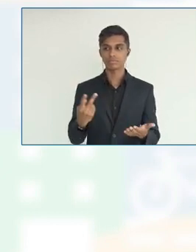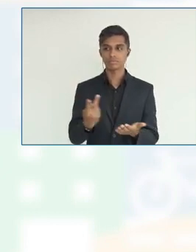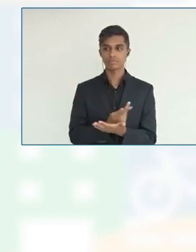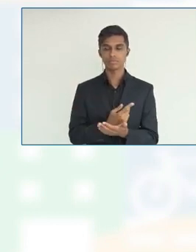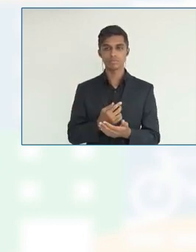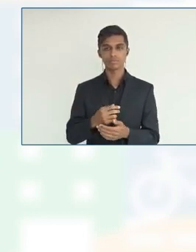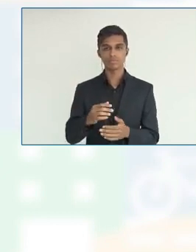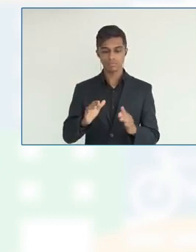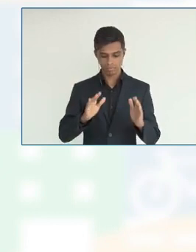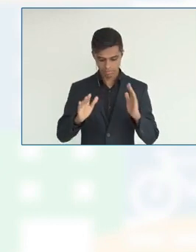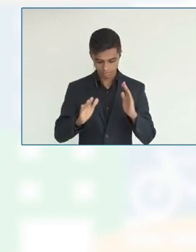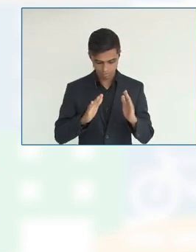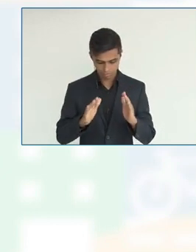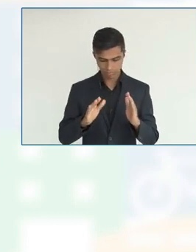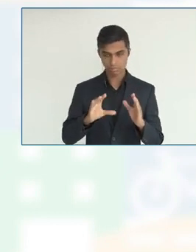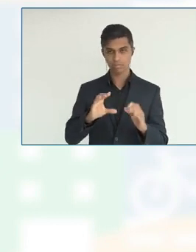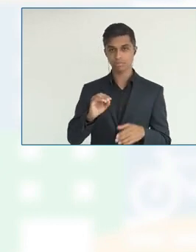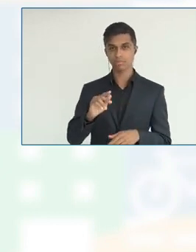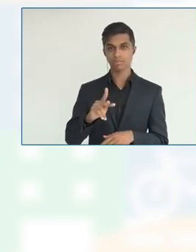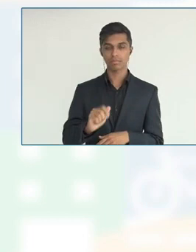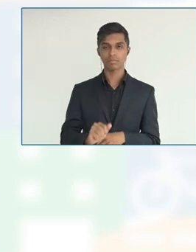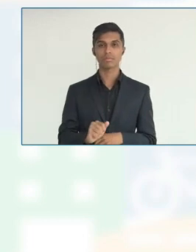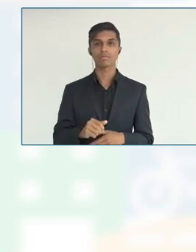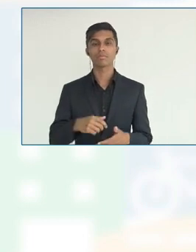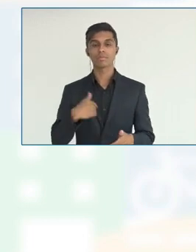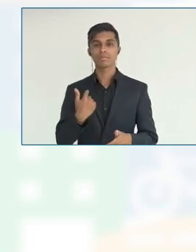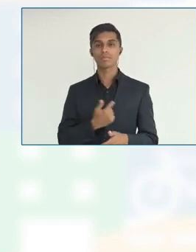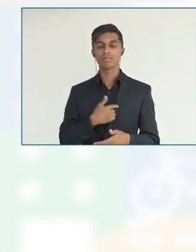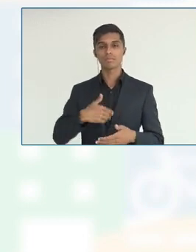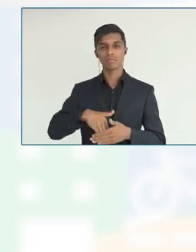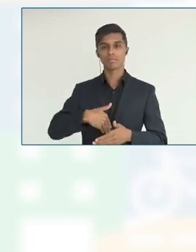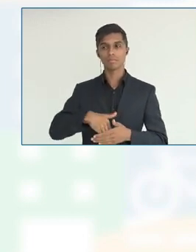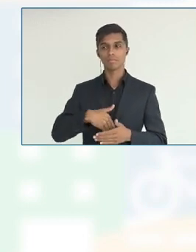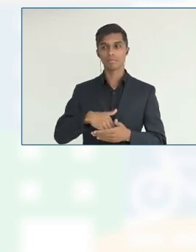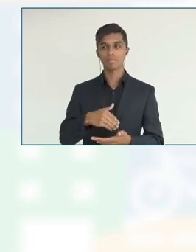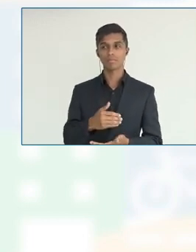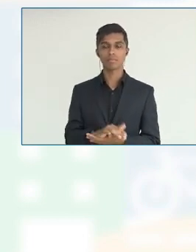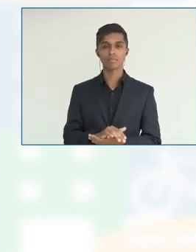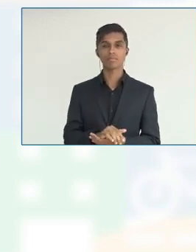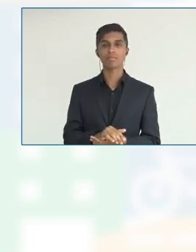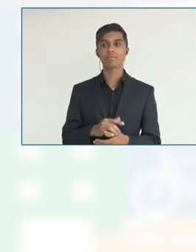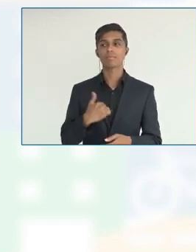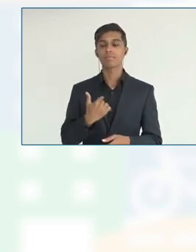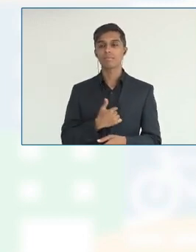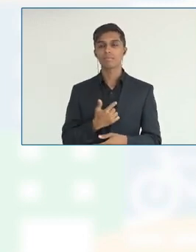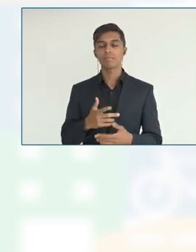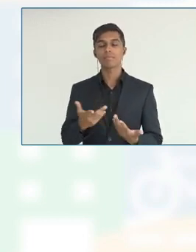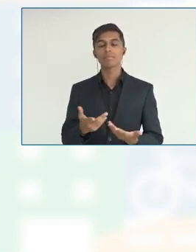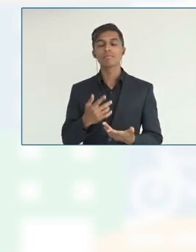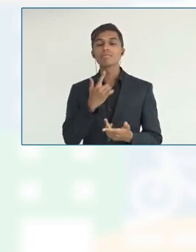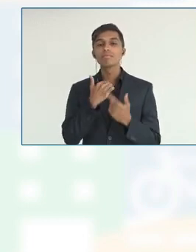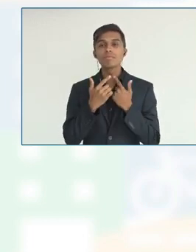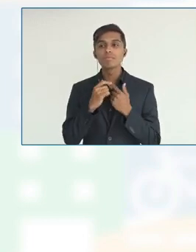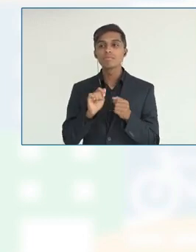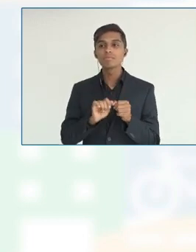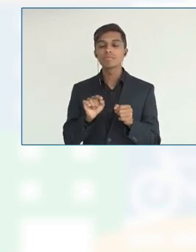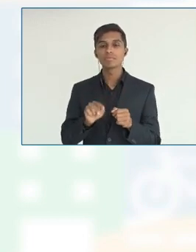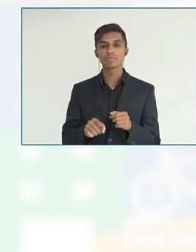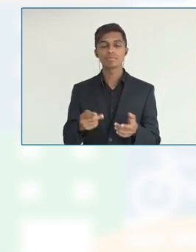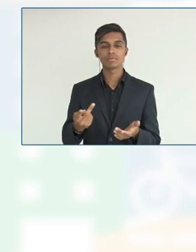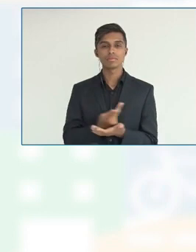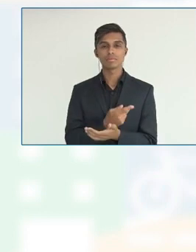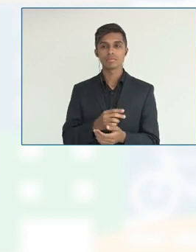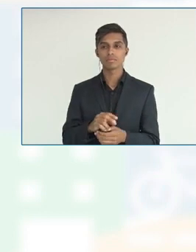na época da Copa. A gente tem o interesse de fazer um movimento para que isso seja mais pungente aqui no município de São Paulo com relação às